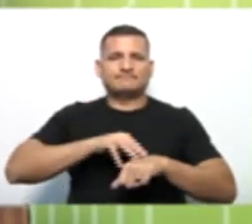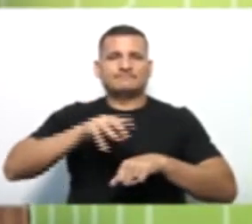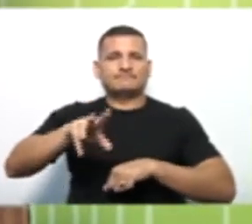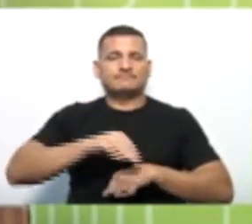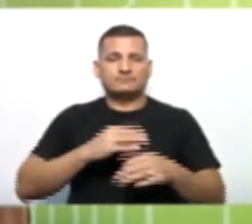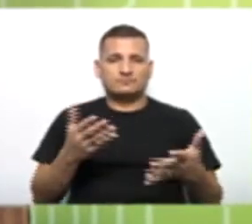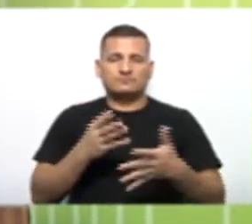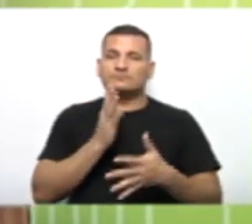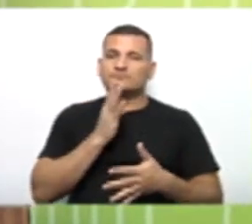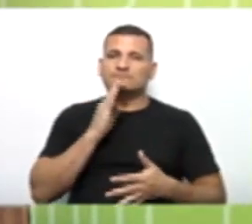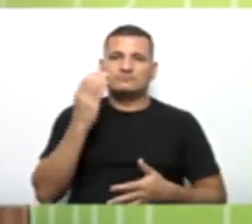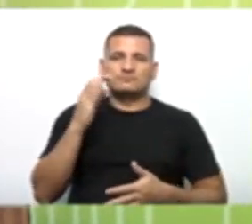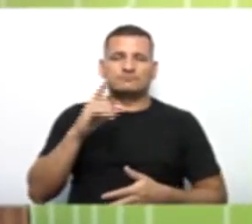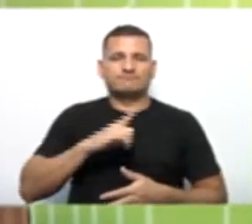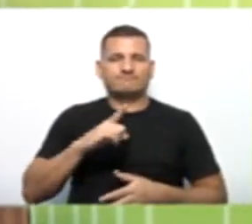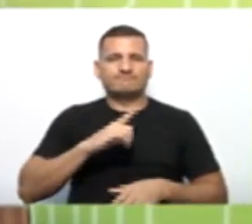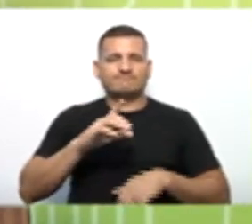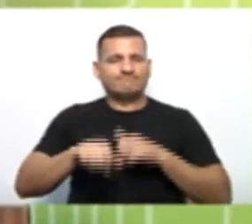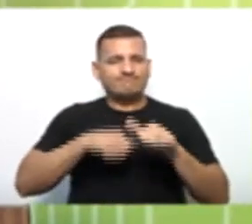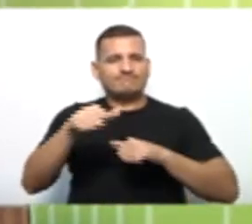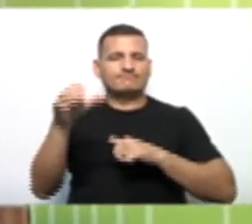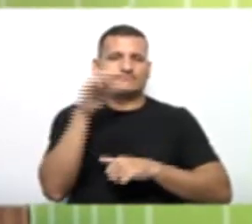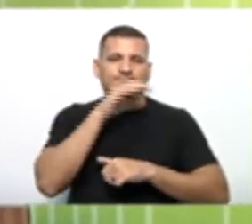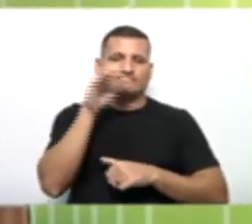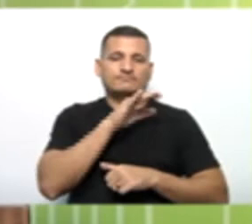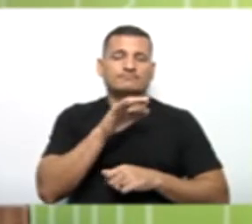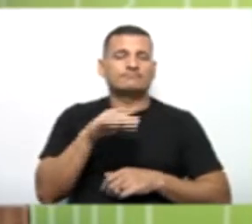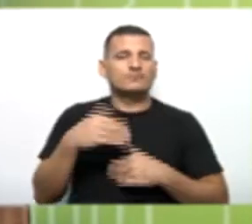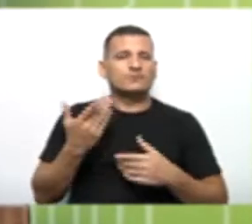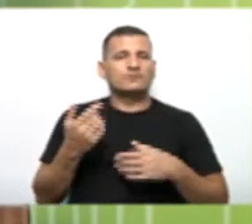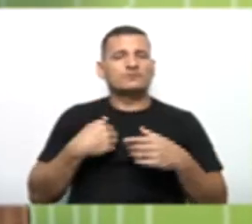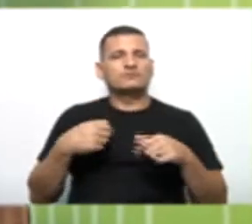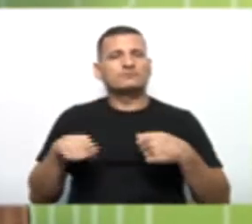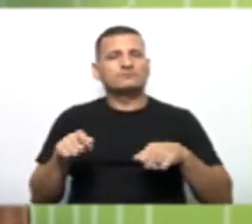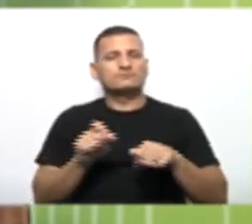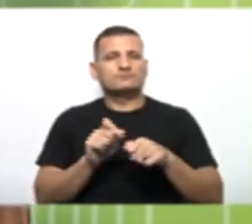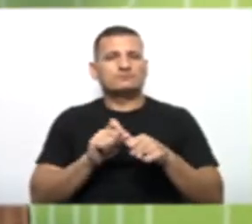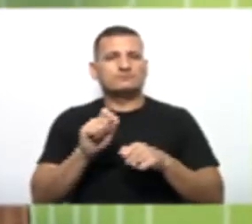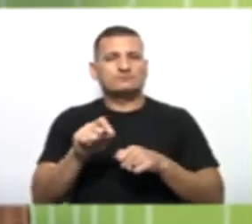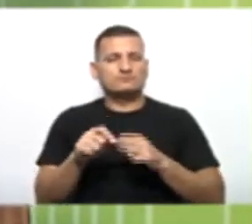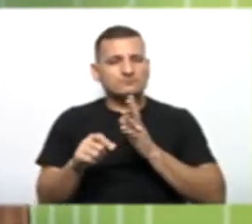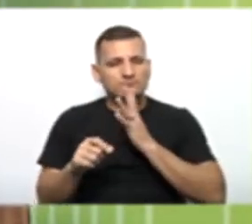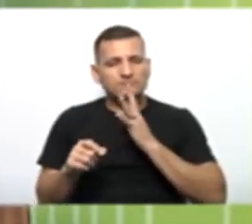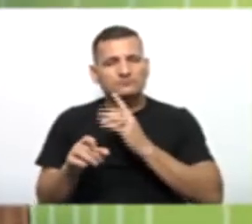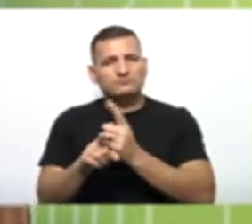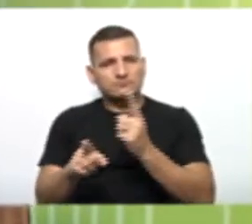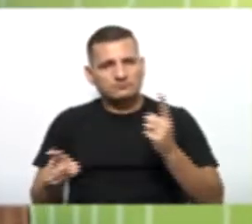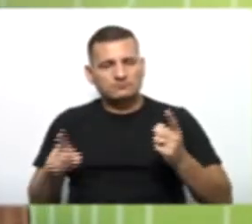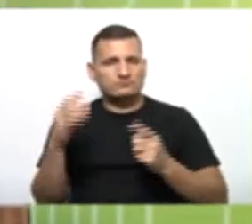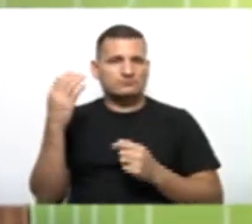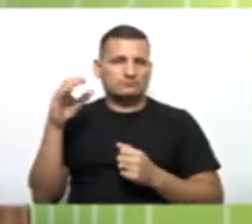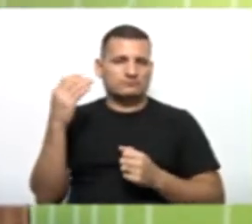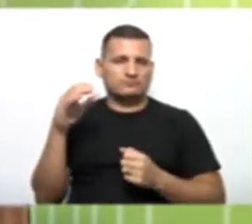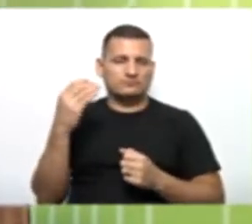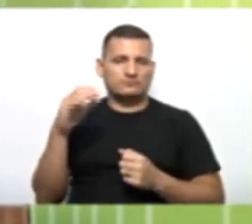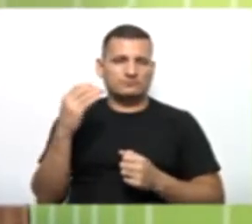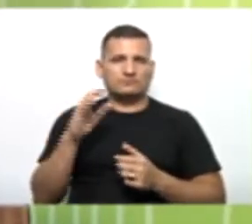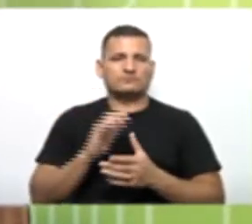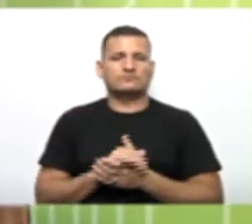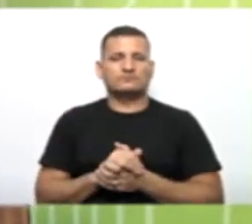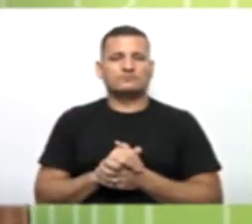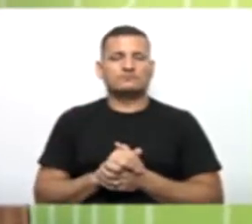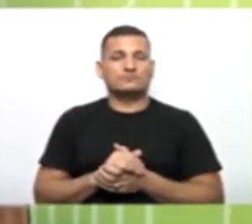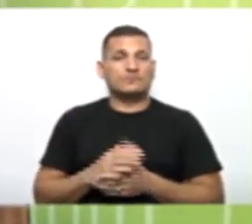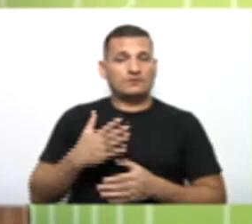ele é muito dinâmico tão que que eu preciso fazer eu preciso conhecer as descobertas científicas no âmbito